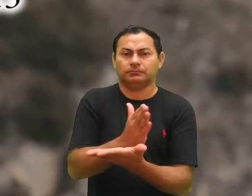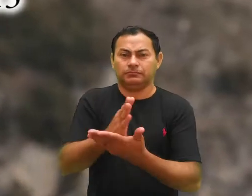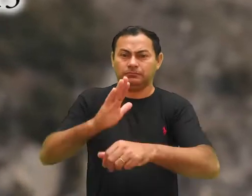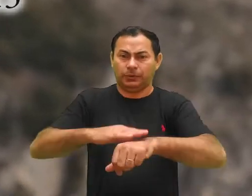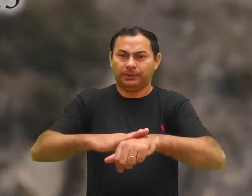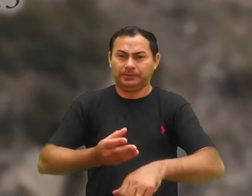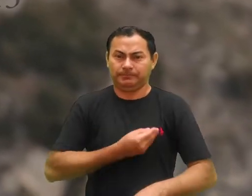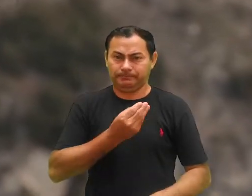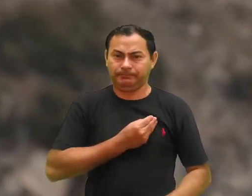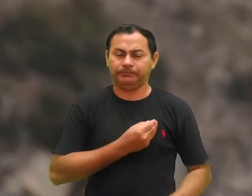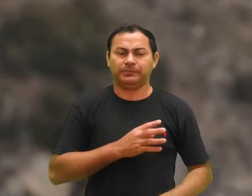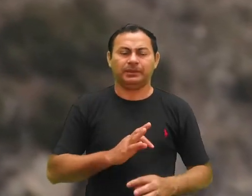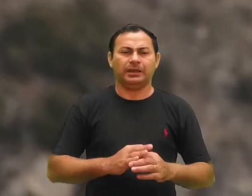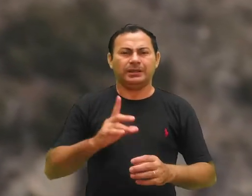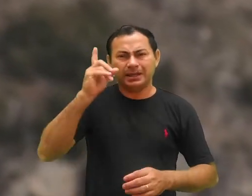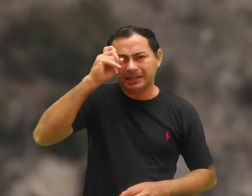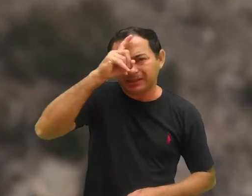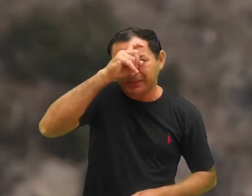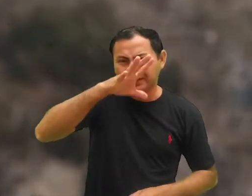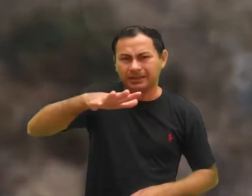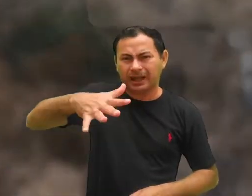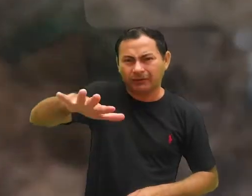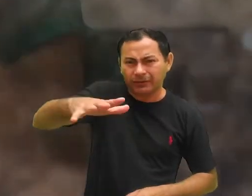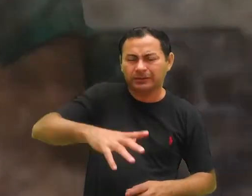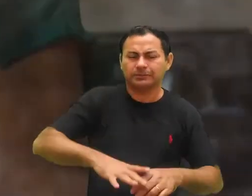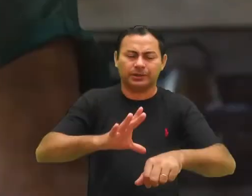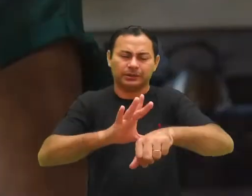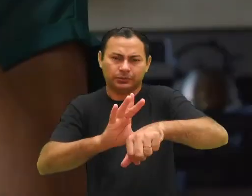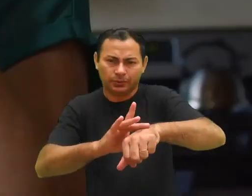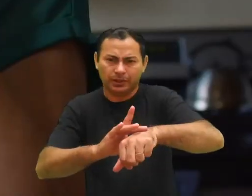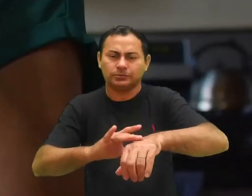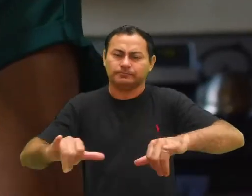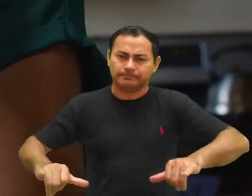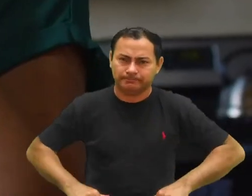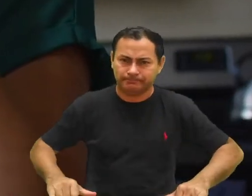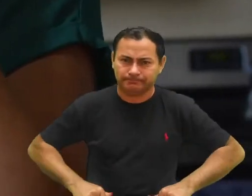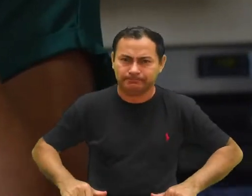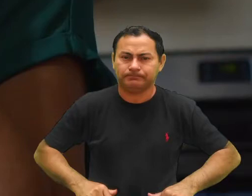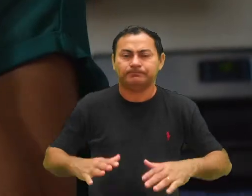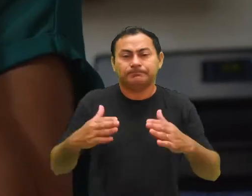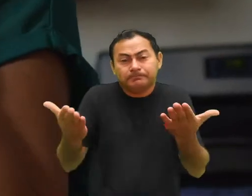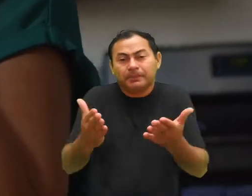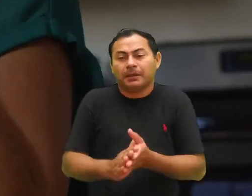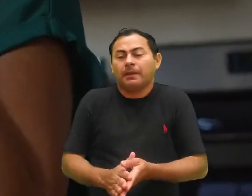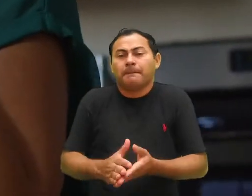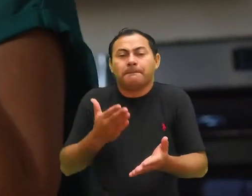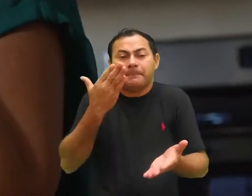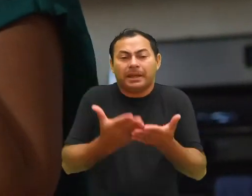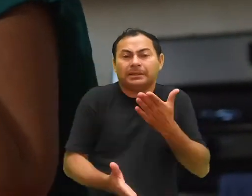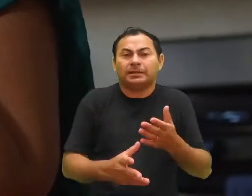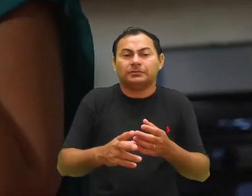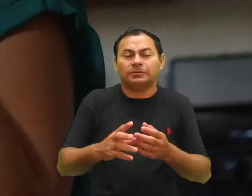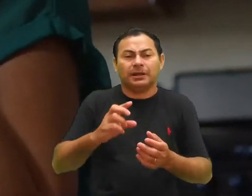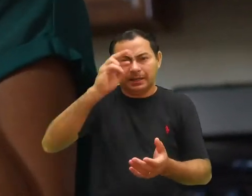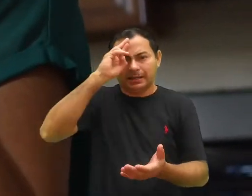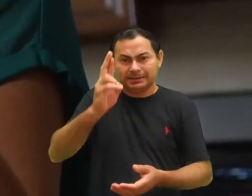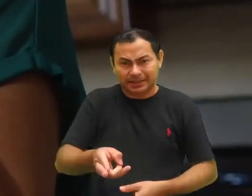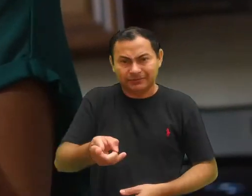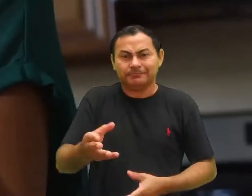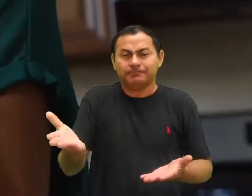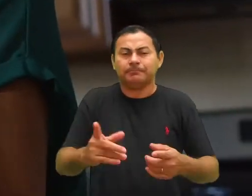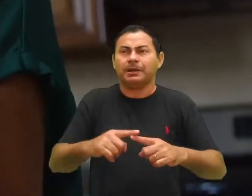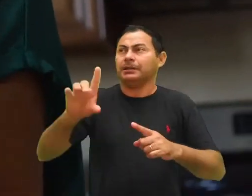fiel. Certos momentos da nossa vida são tão difíceis, talvez por causa de doença ou de sofrimento, que acabamos perdendo a